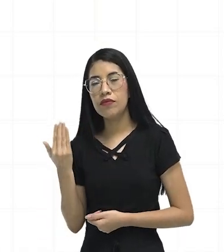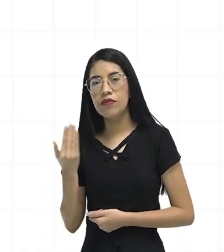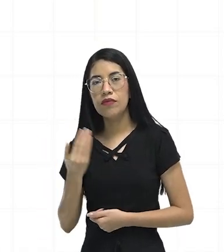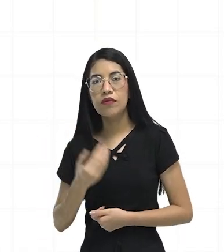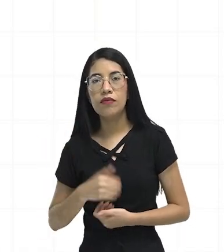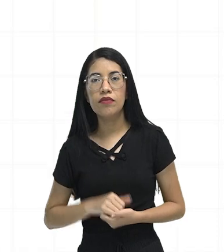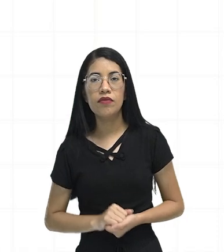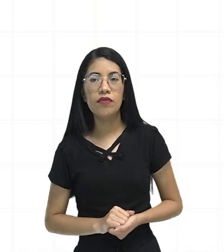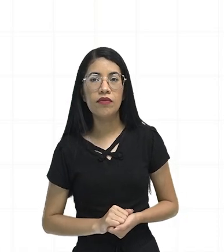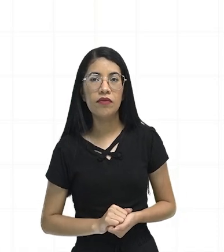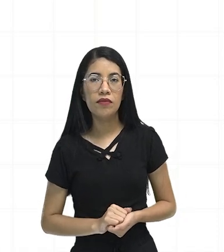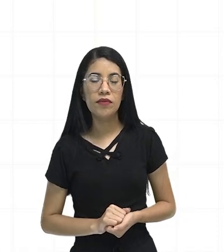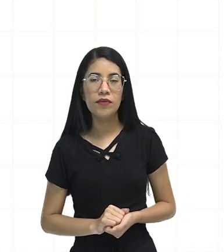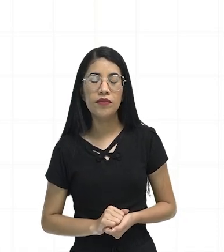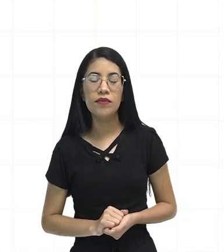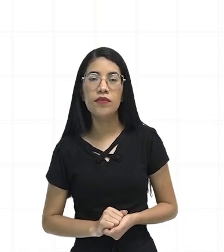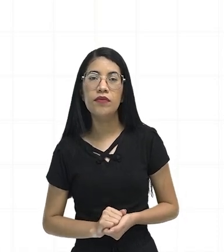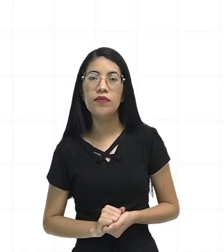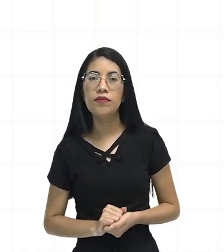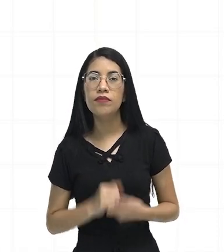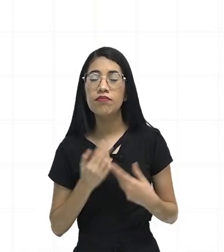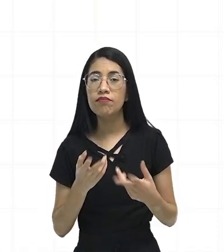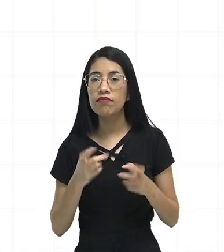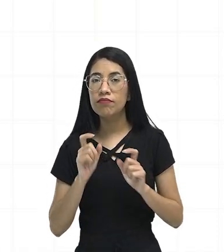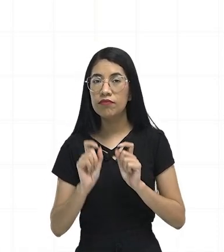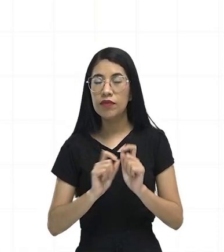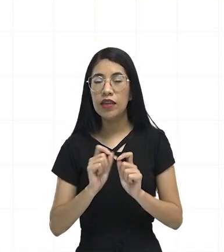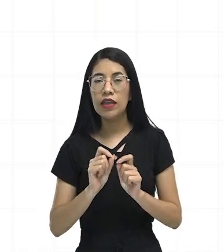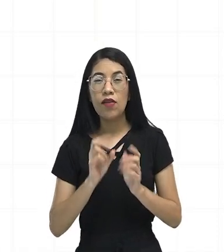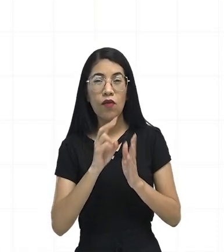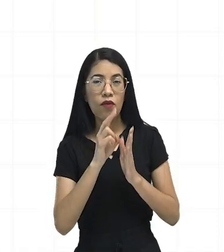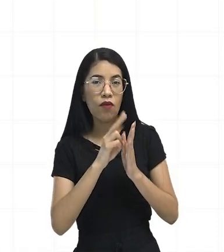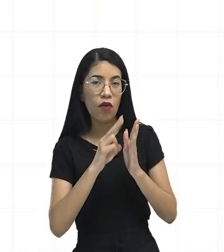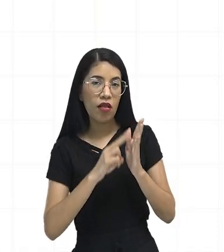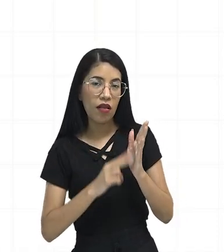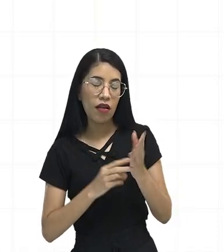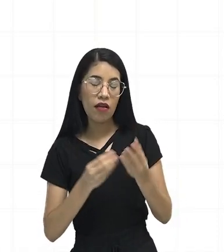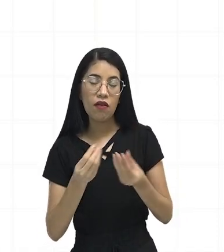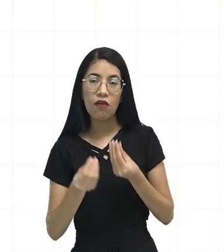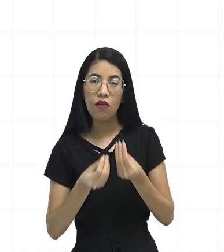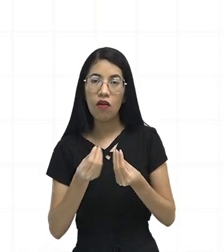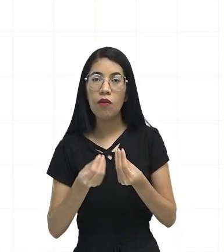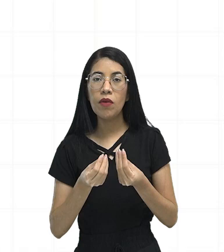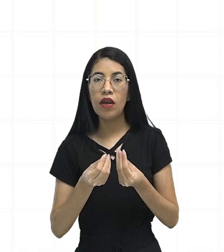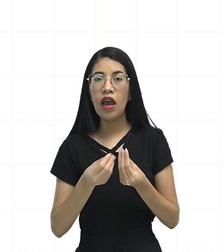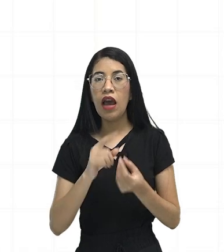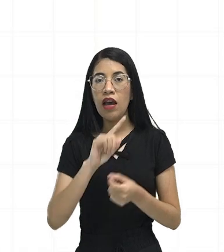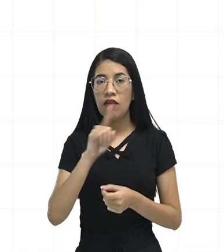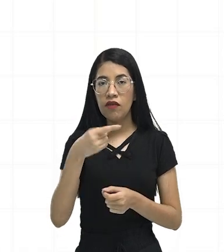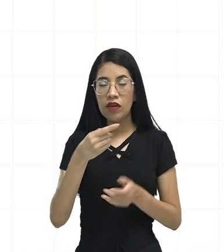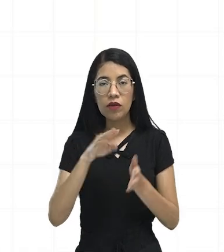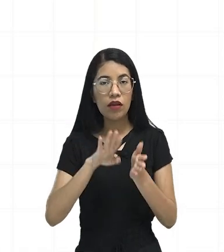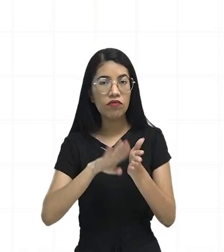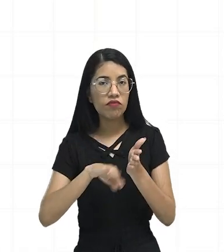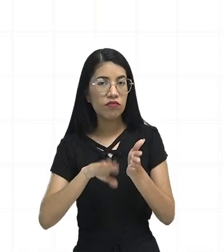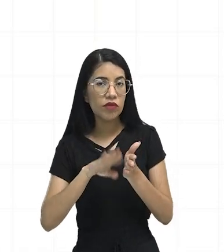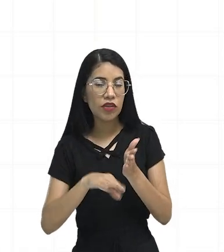536 centésimos. Veja que quando eu for fazer a leitura, eu já esqueço a vírgula.